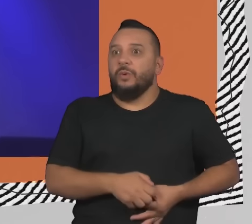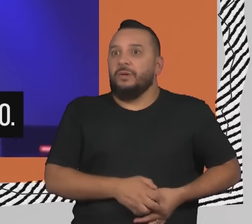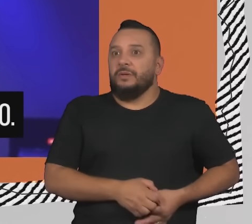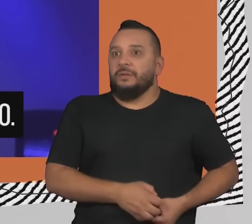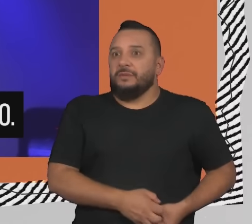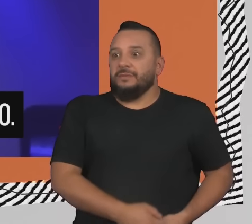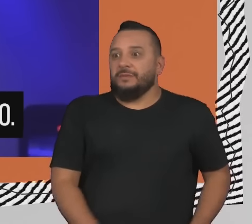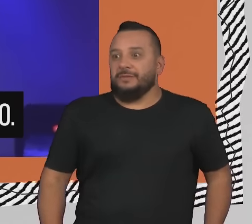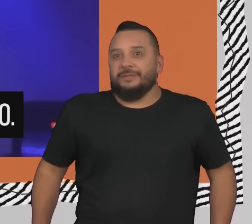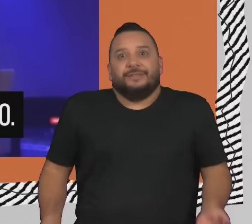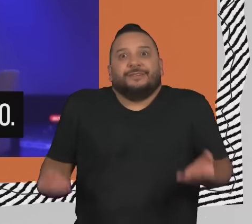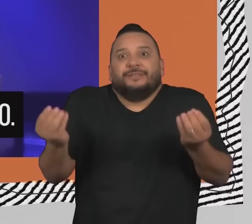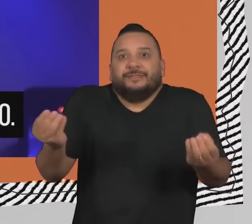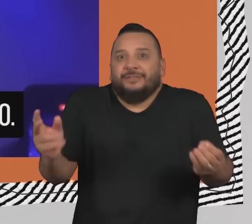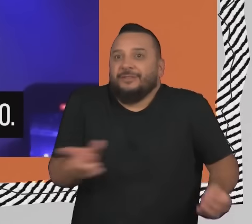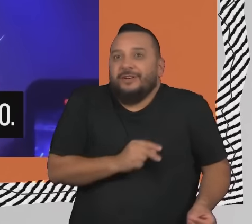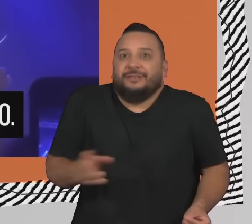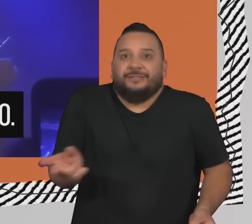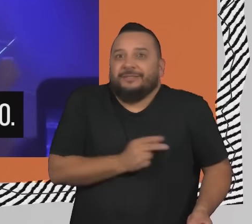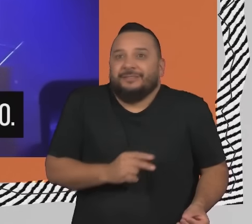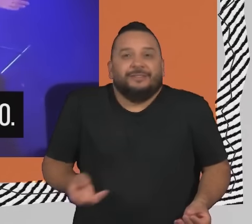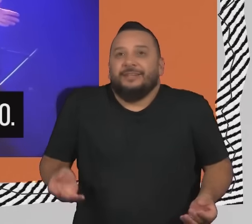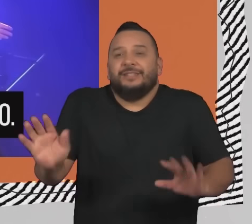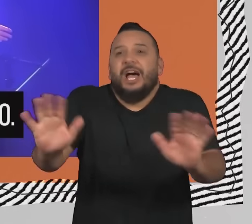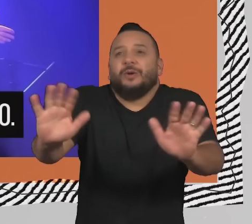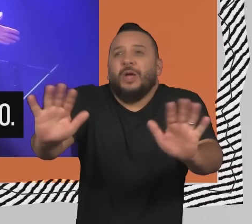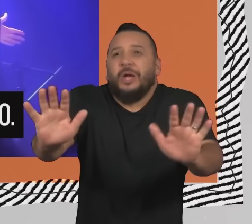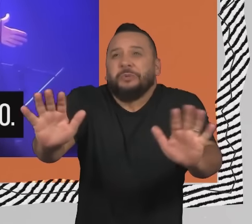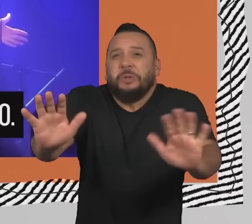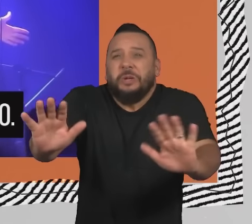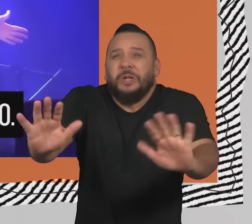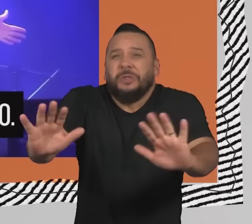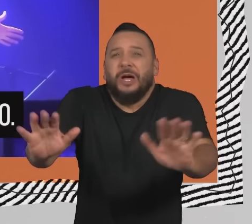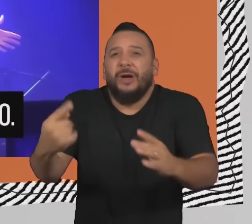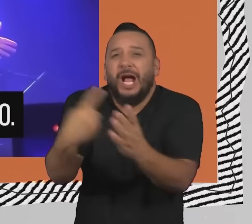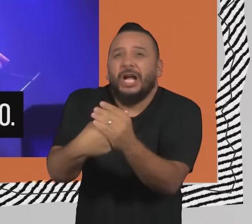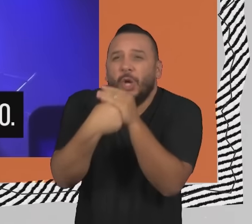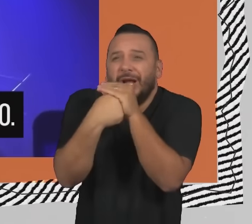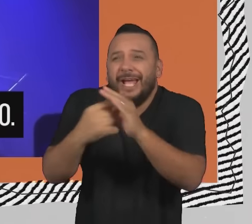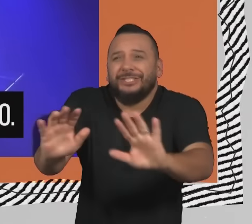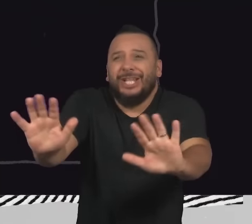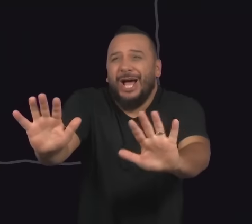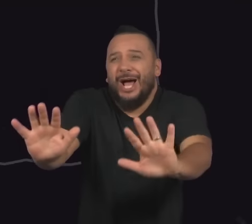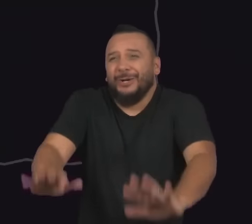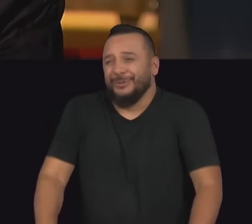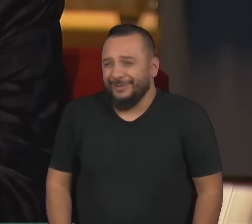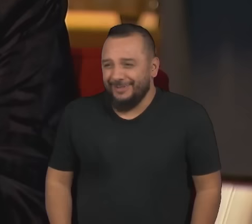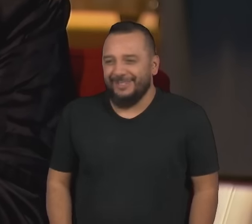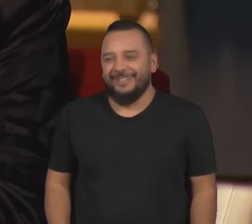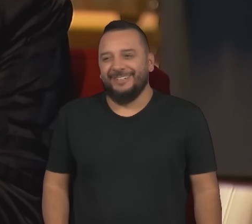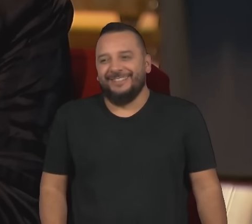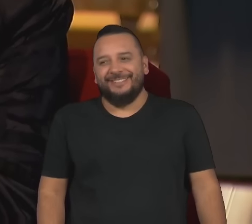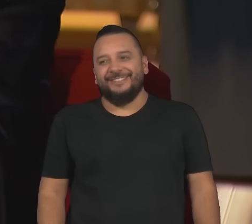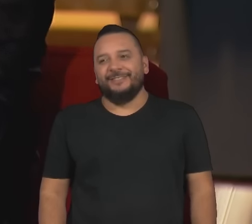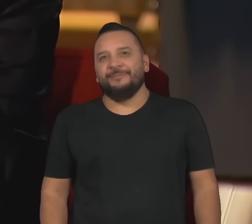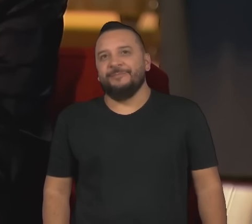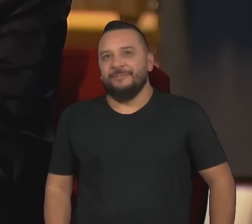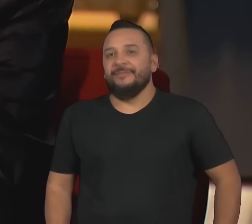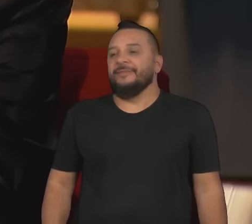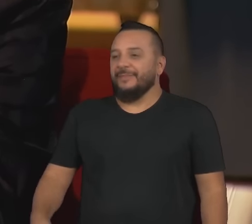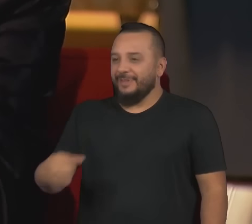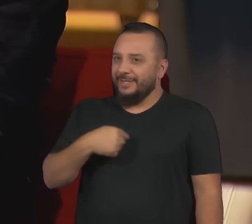mão. Moça, moça, não compra cachorro quente não! Eu sou